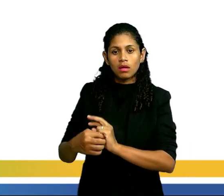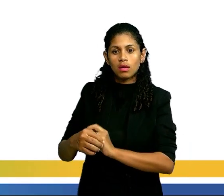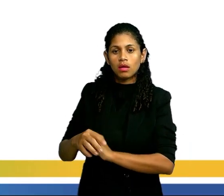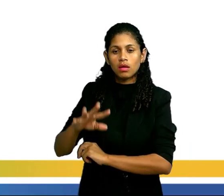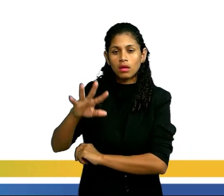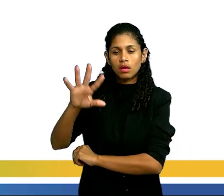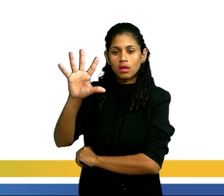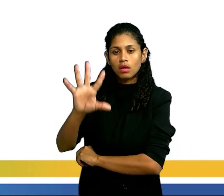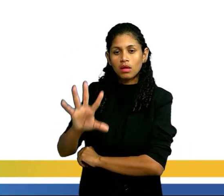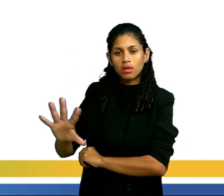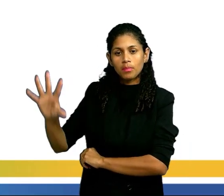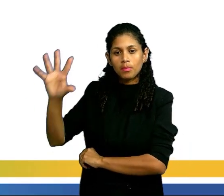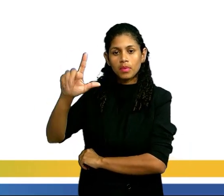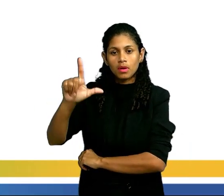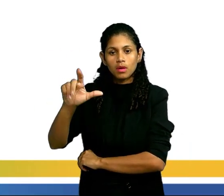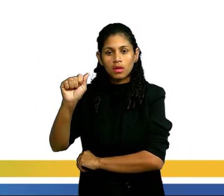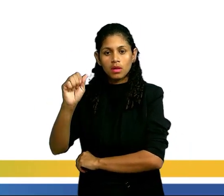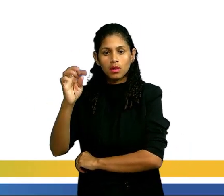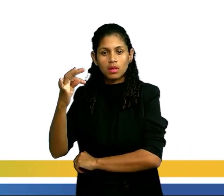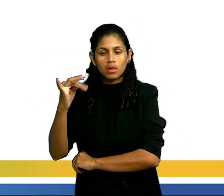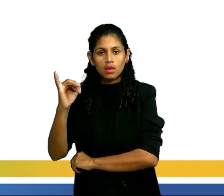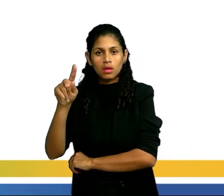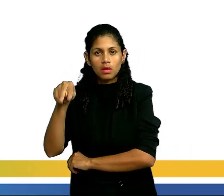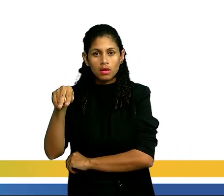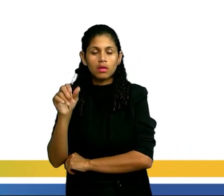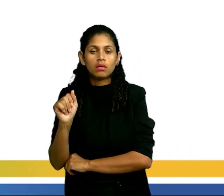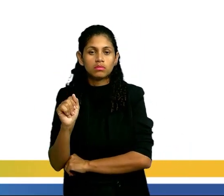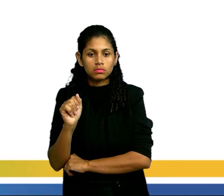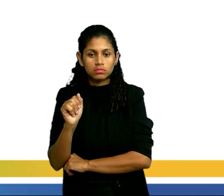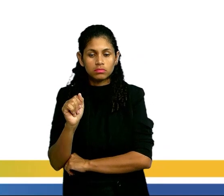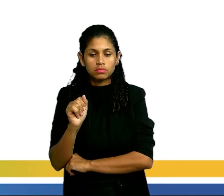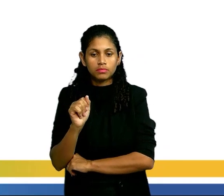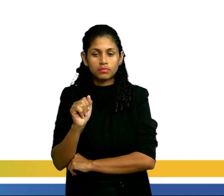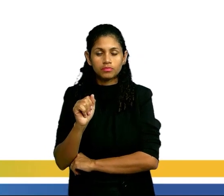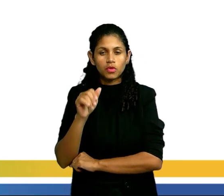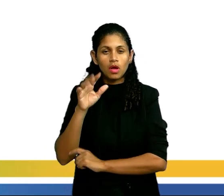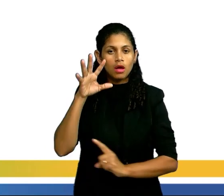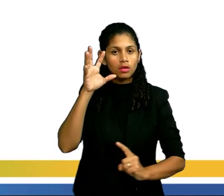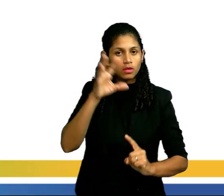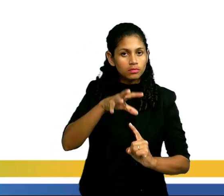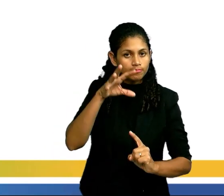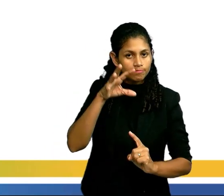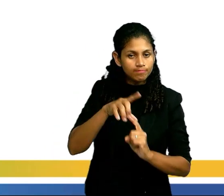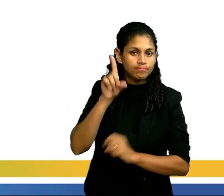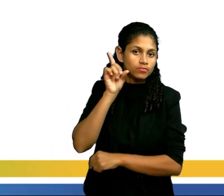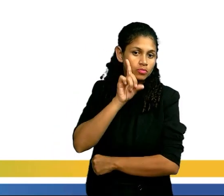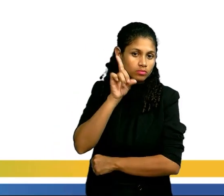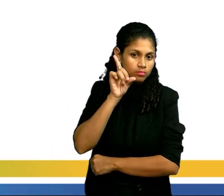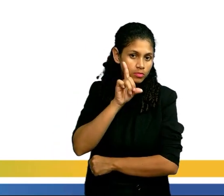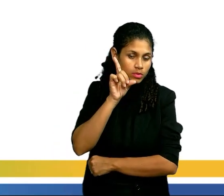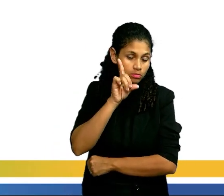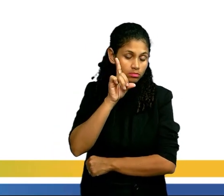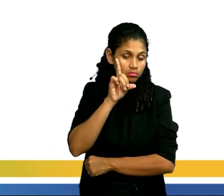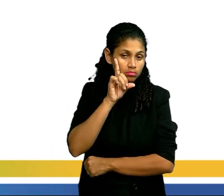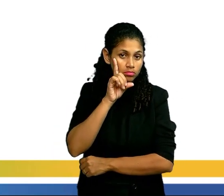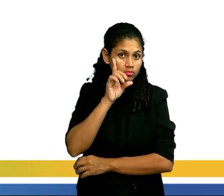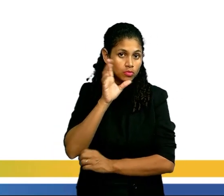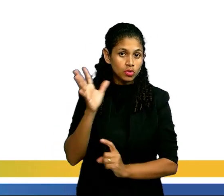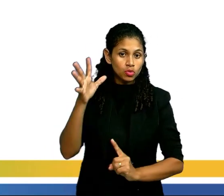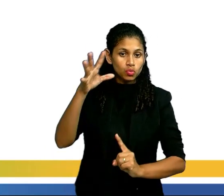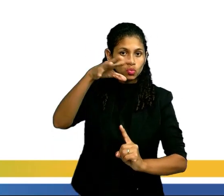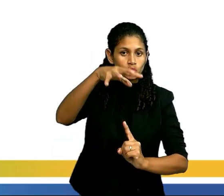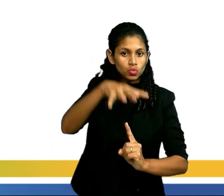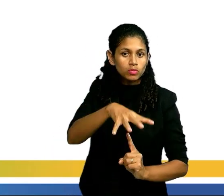representa os Estados Unidos. Refere-se, então, à influência, né, dos Estados Unidos sobre a América Latina e, consequentemente, sobre